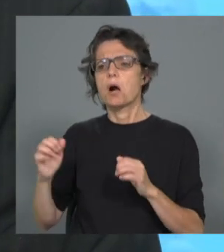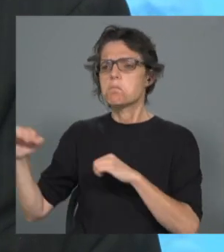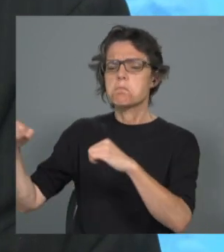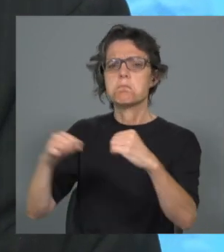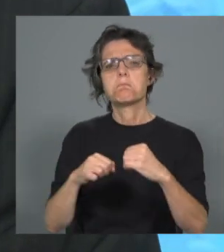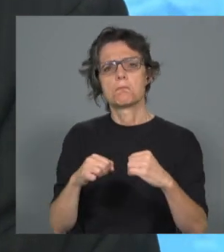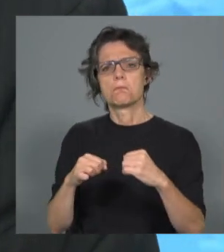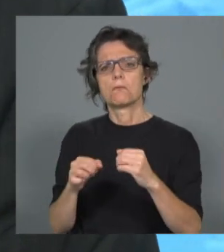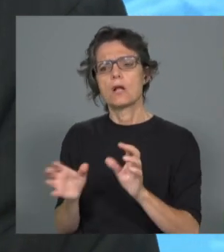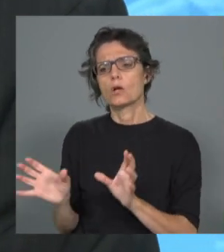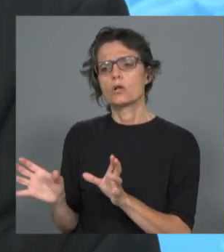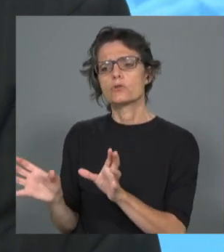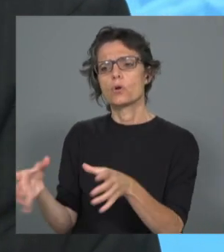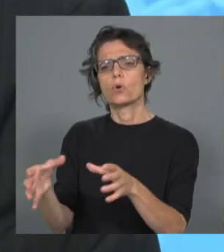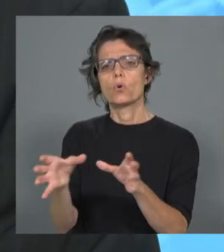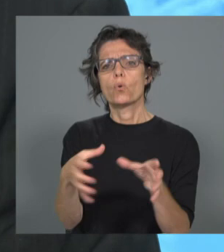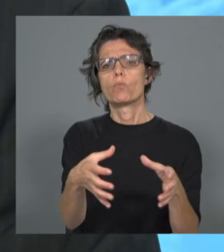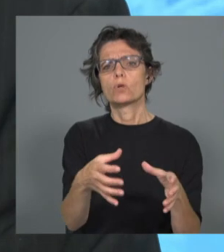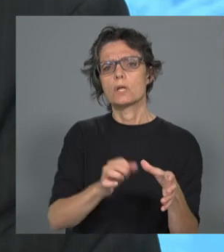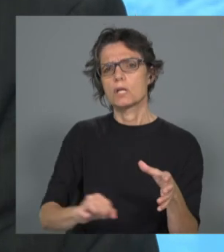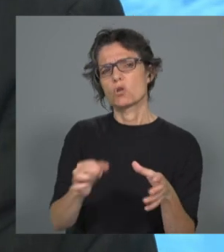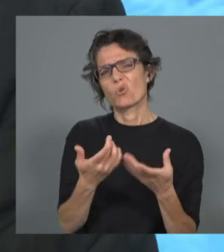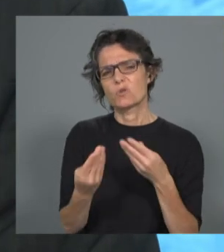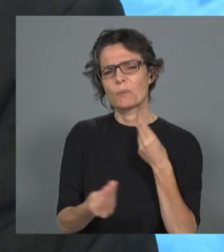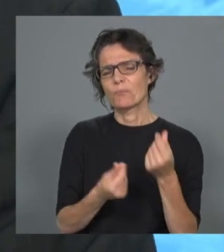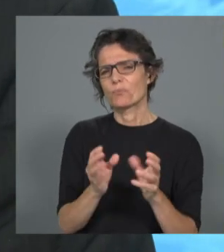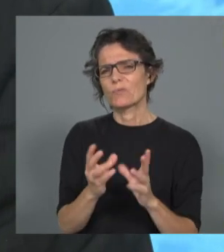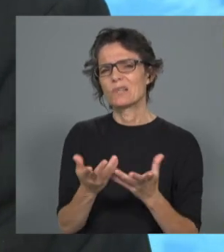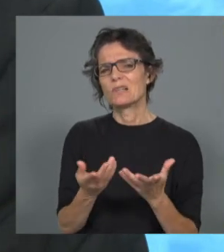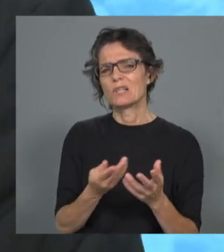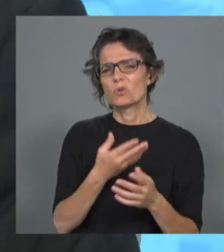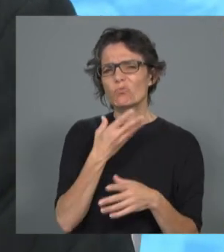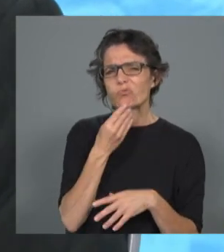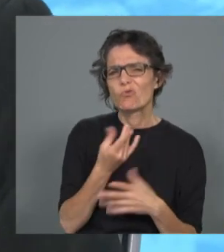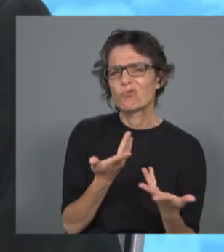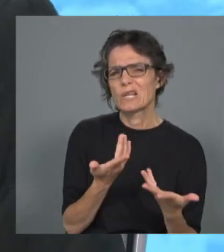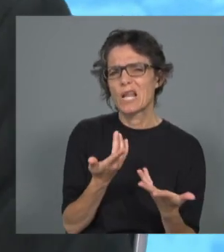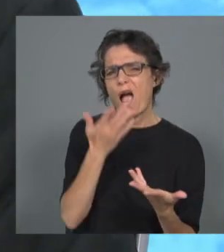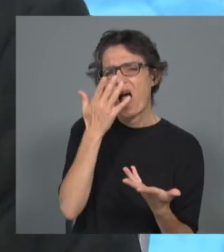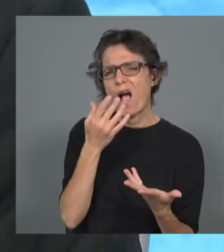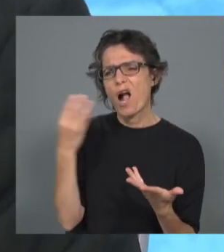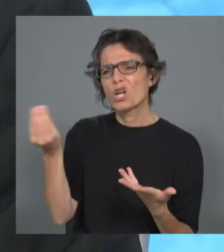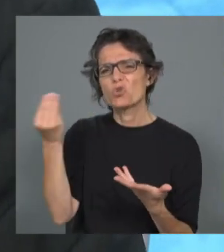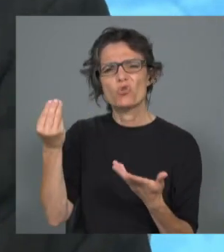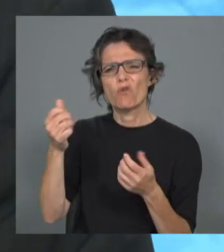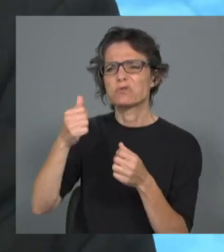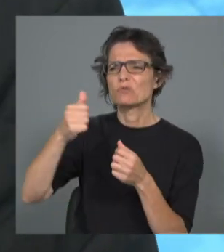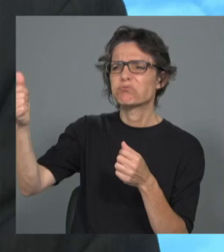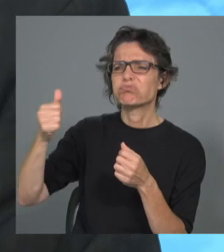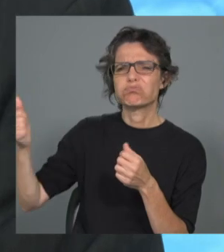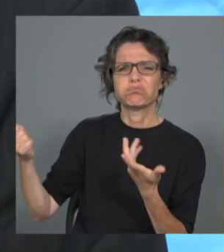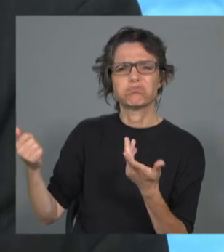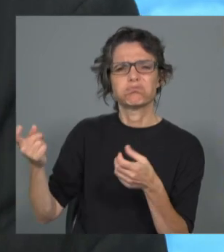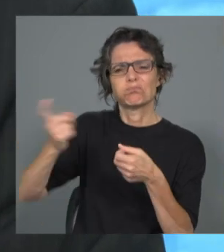que as nossas comunidades estão envelhecidas e os jovens têm-se vindo a afastar cada vez mais. E, pelos vistos,